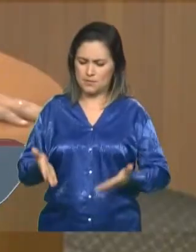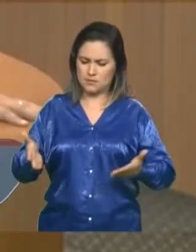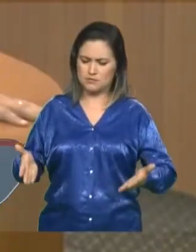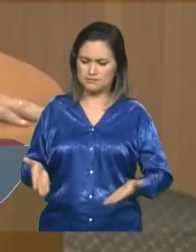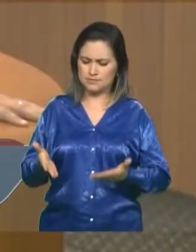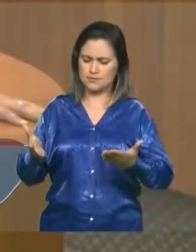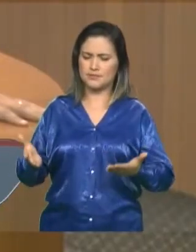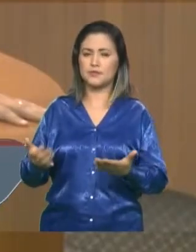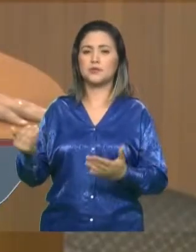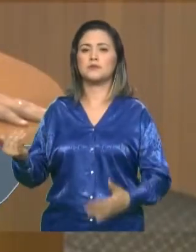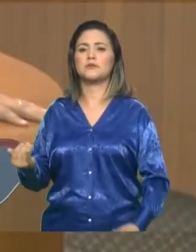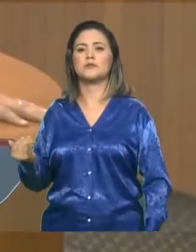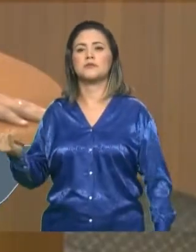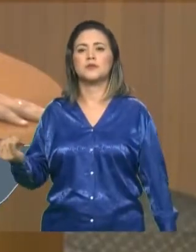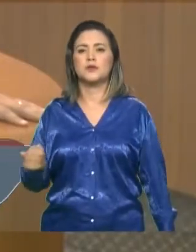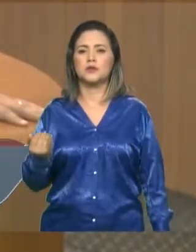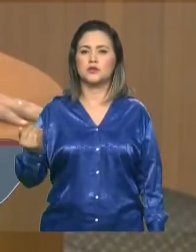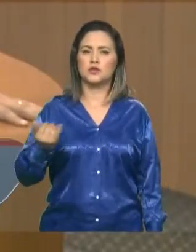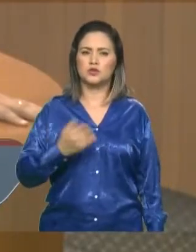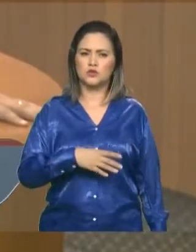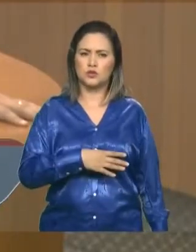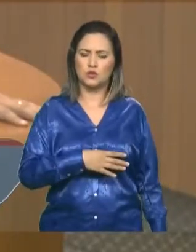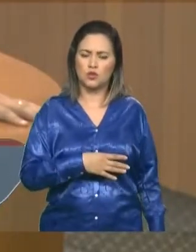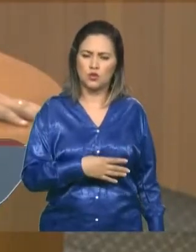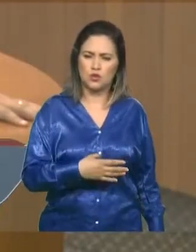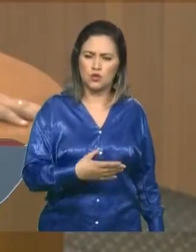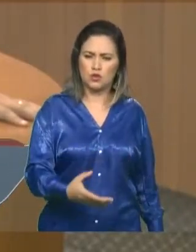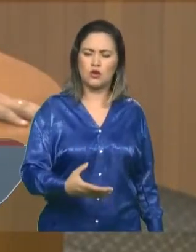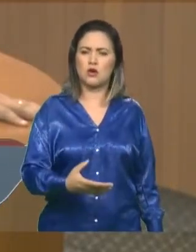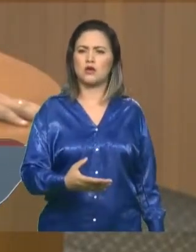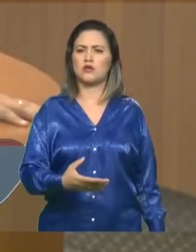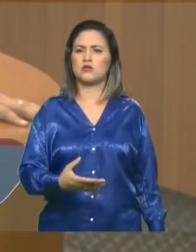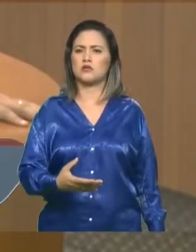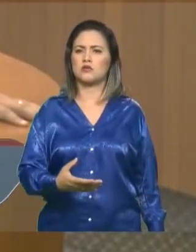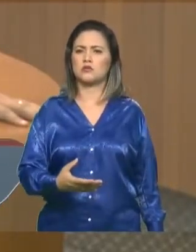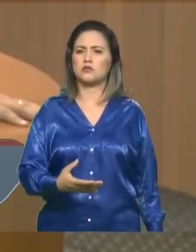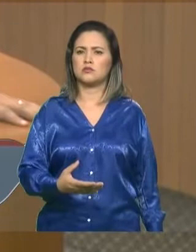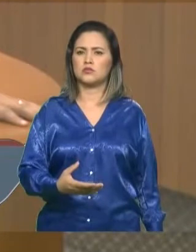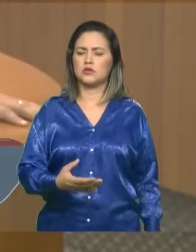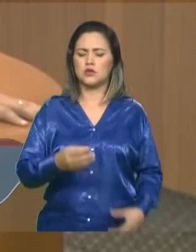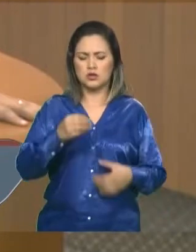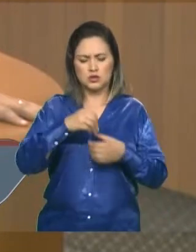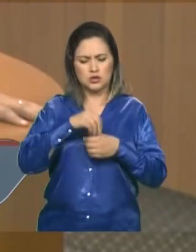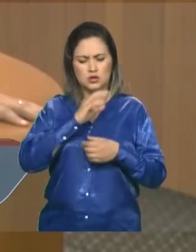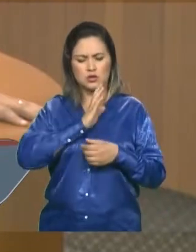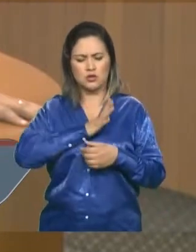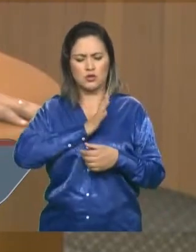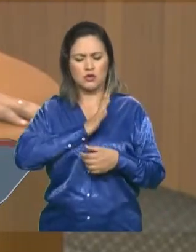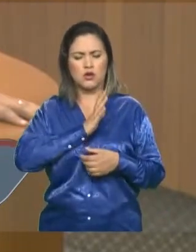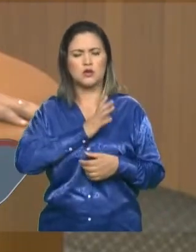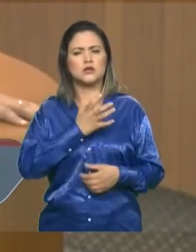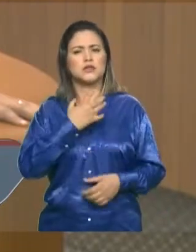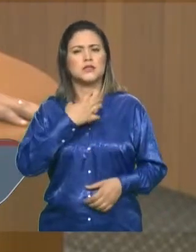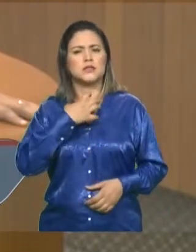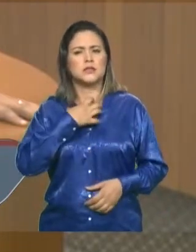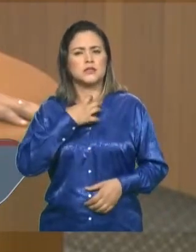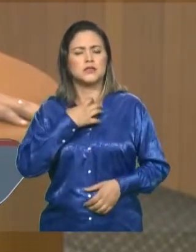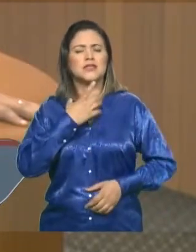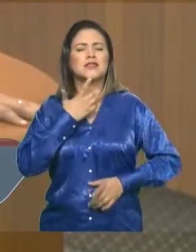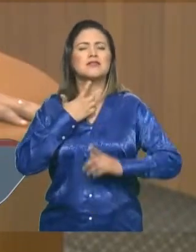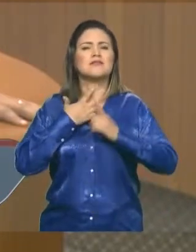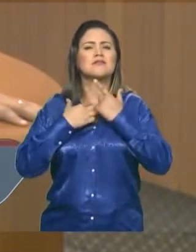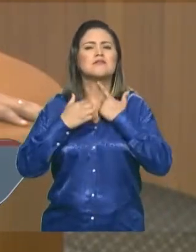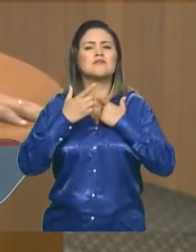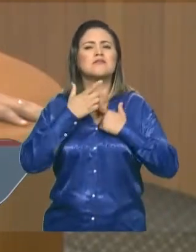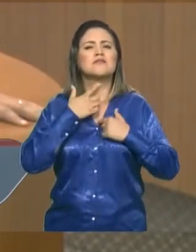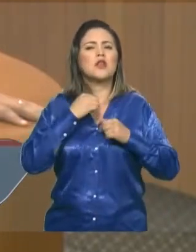a importância de se ter coragem e coração, o sentimento, o desejo de mudança, o desejo de